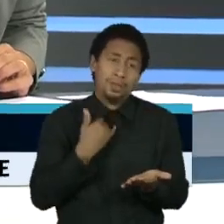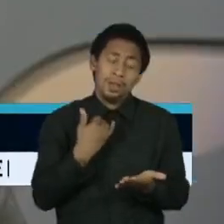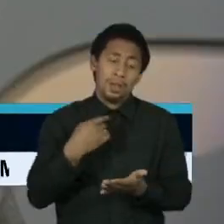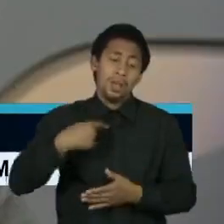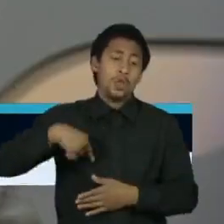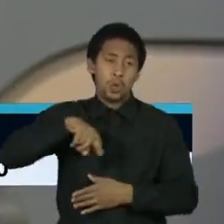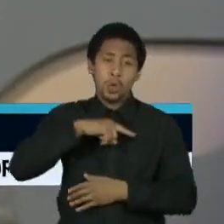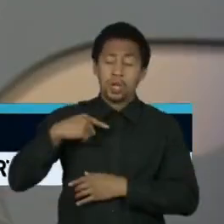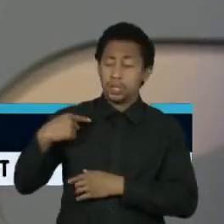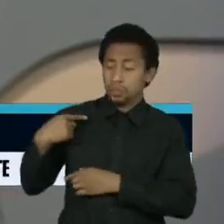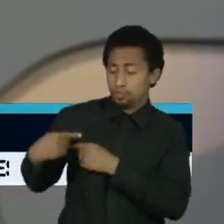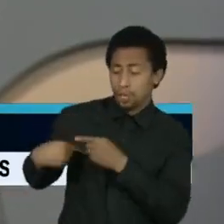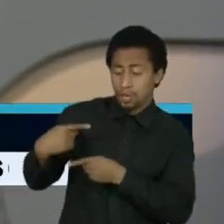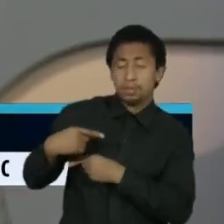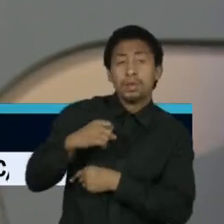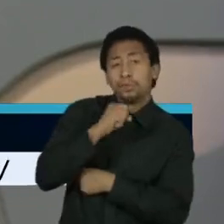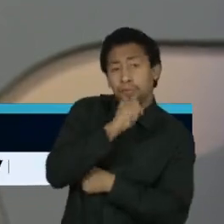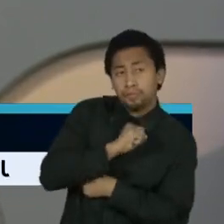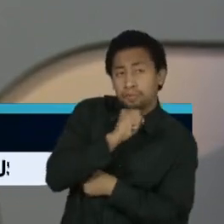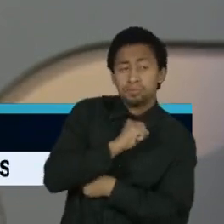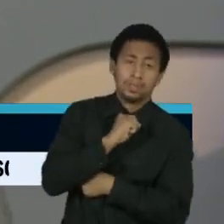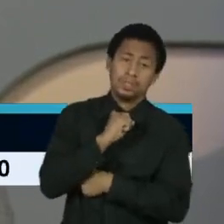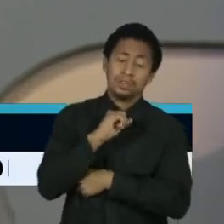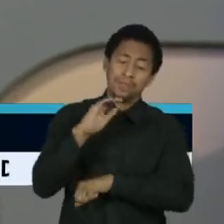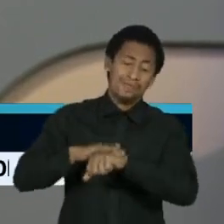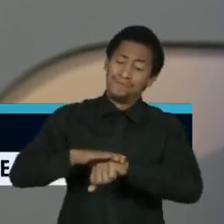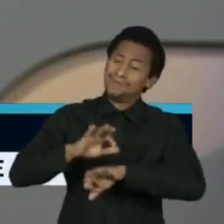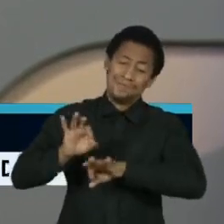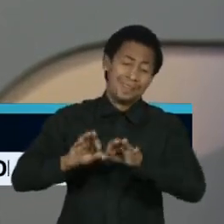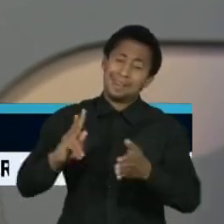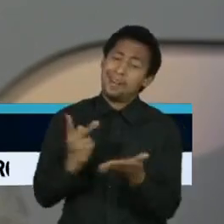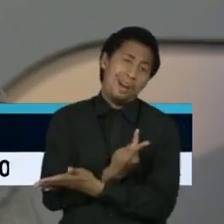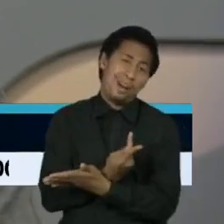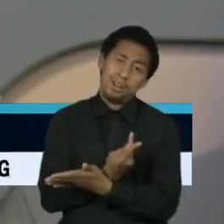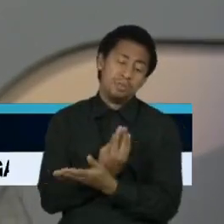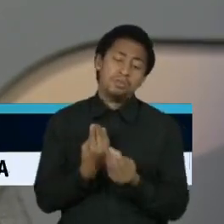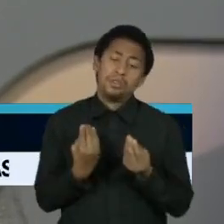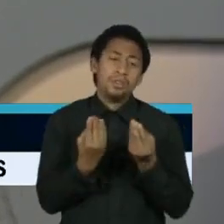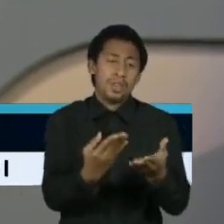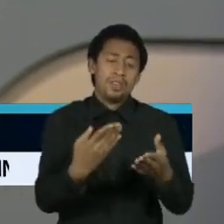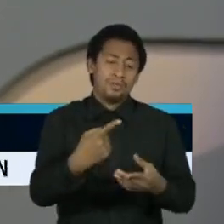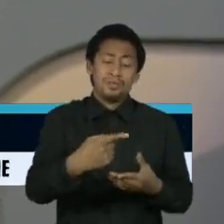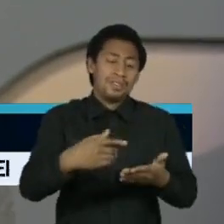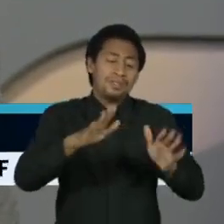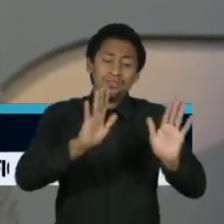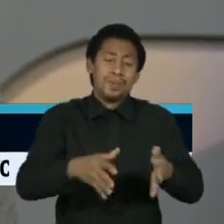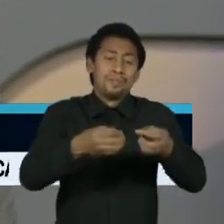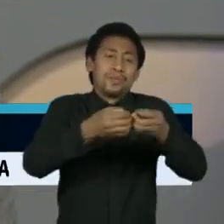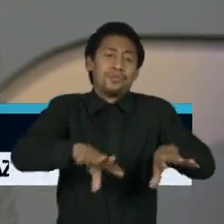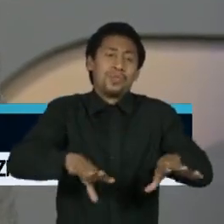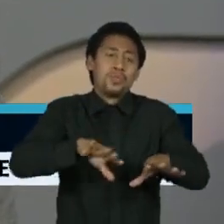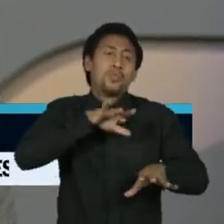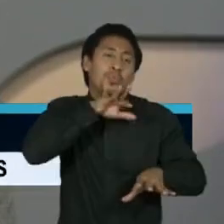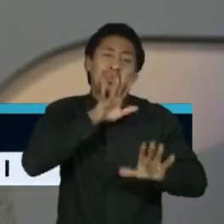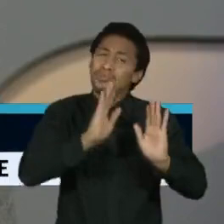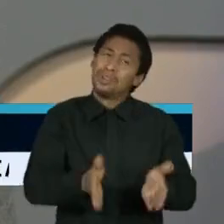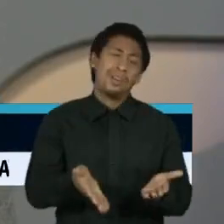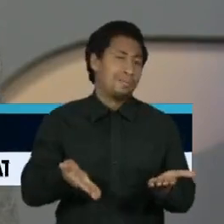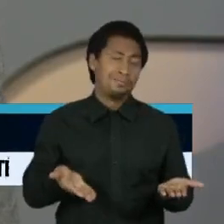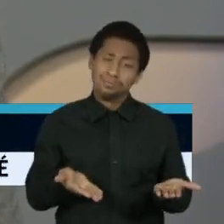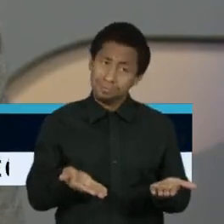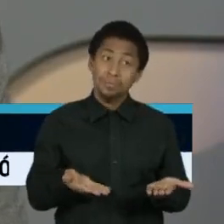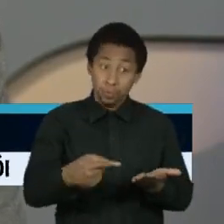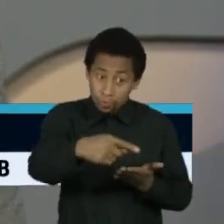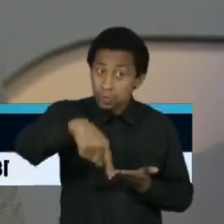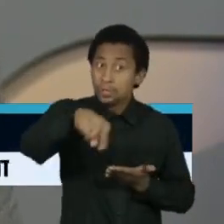geração tem uma frustração enorme com isso então esses jovens a complete eles transformarem esse entusiasmo na